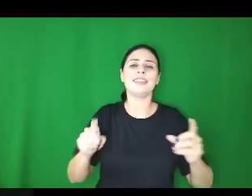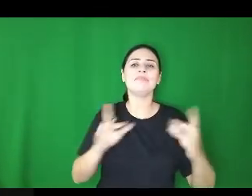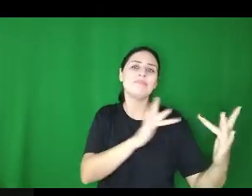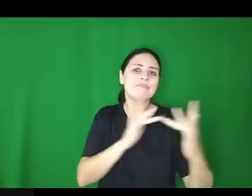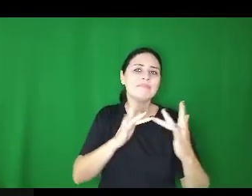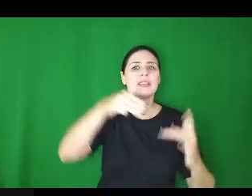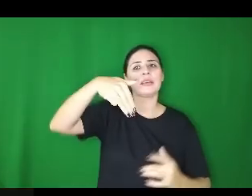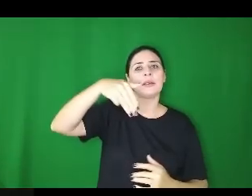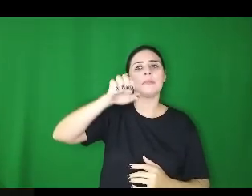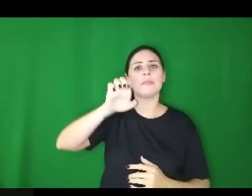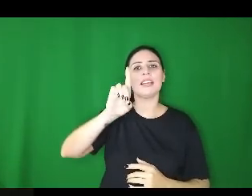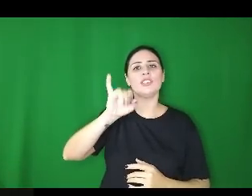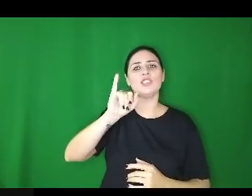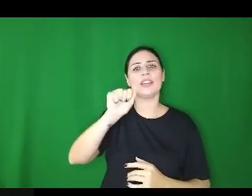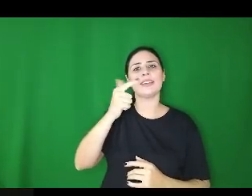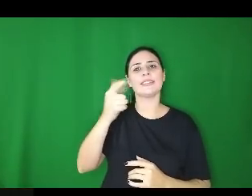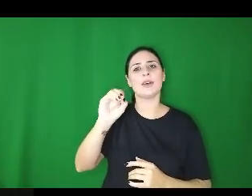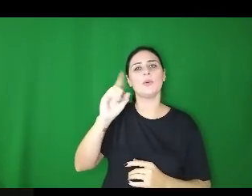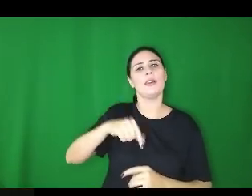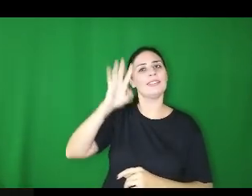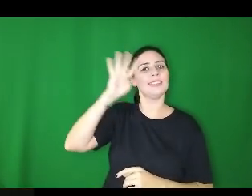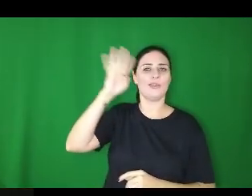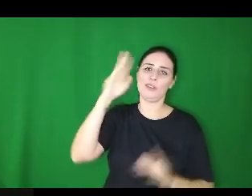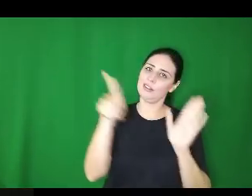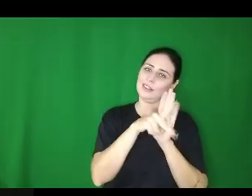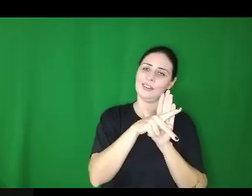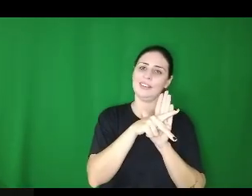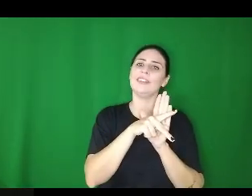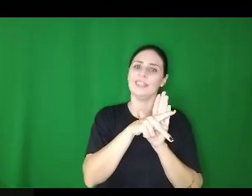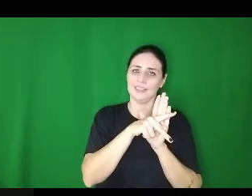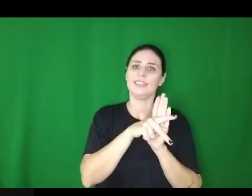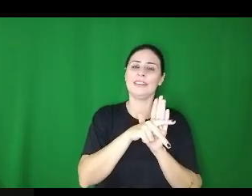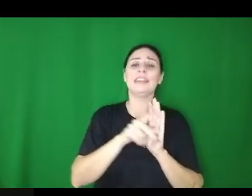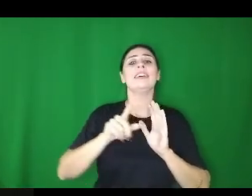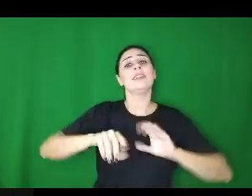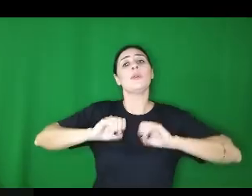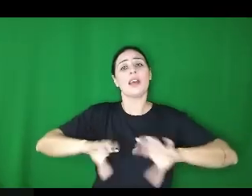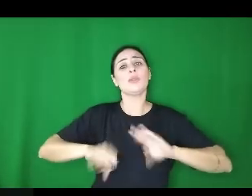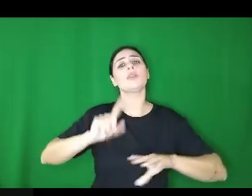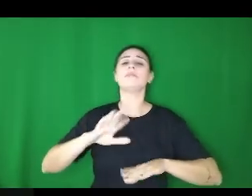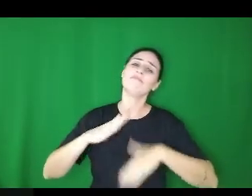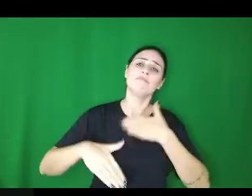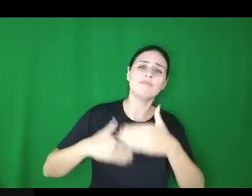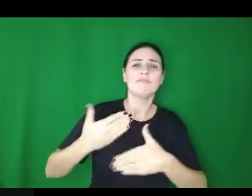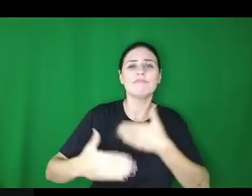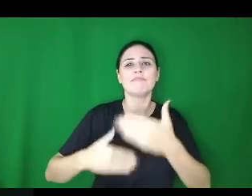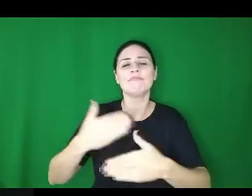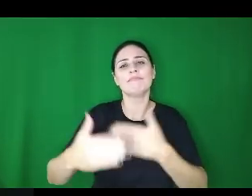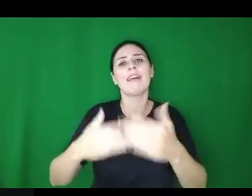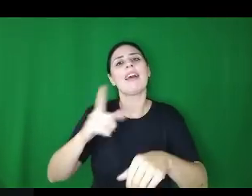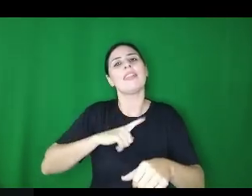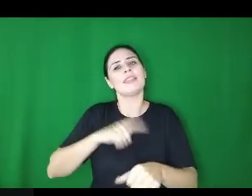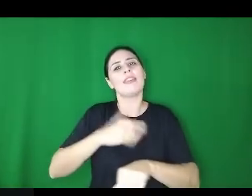figura de um que orienta o outro, de alguém que tem um conhecimento, teórico e pedagógico, o conhecimento